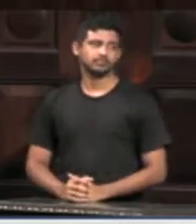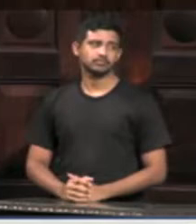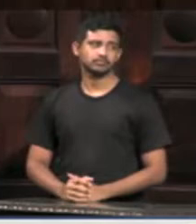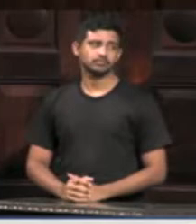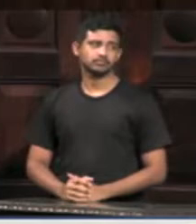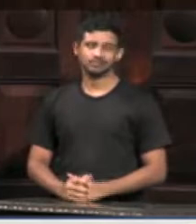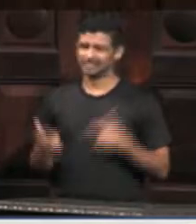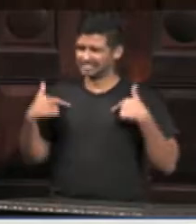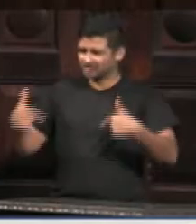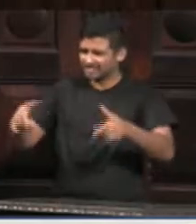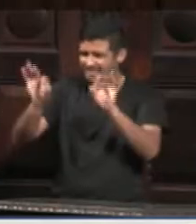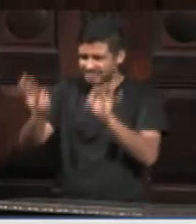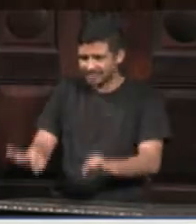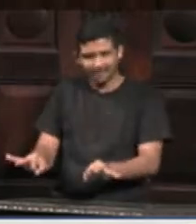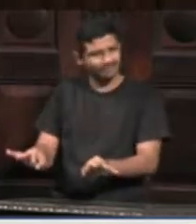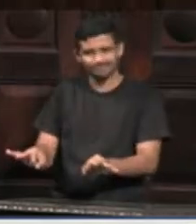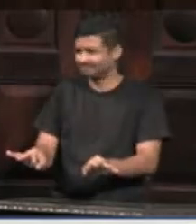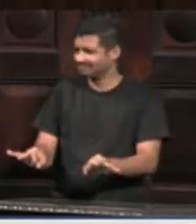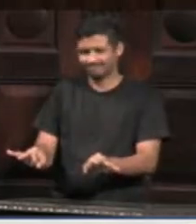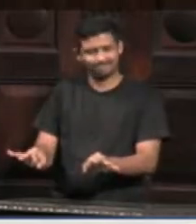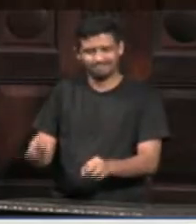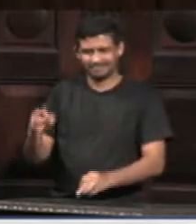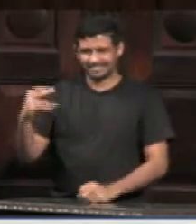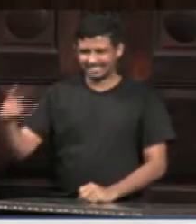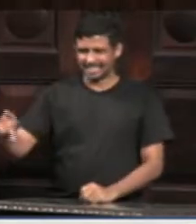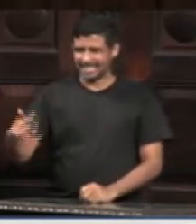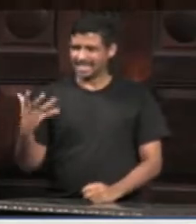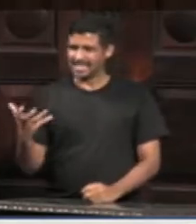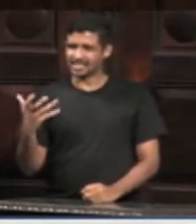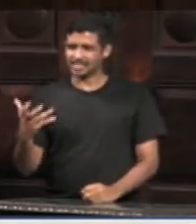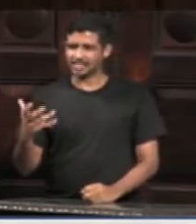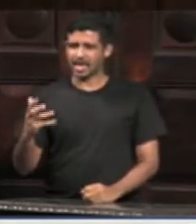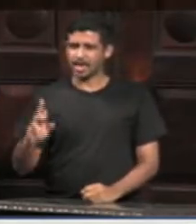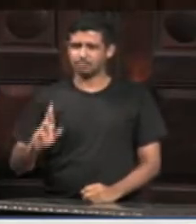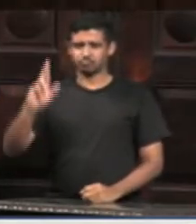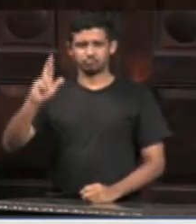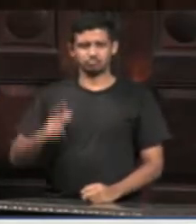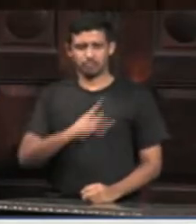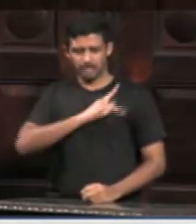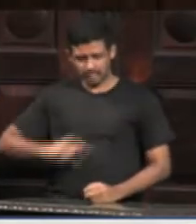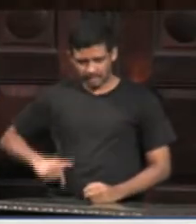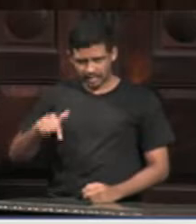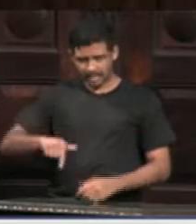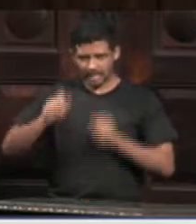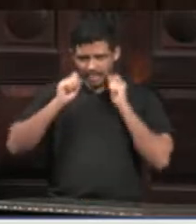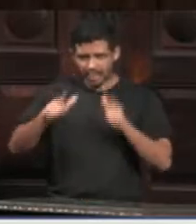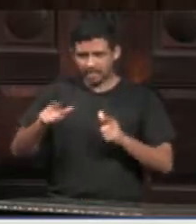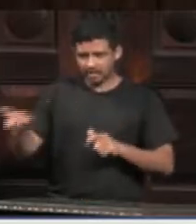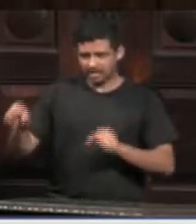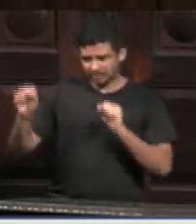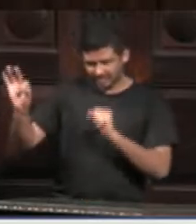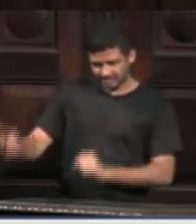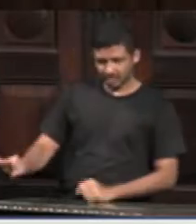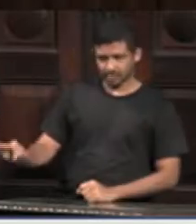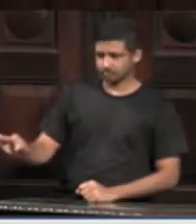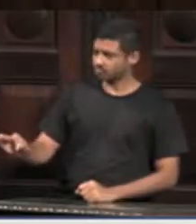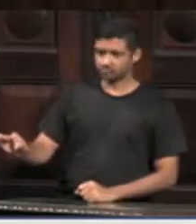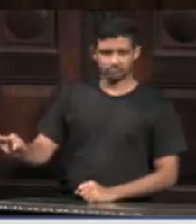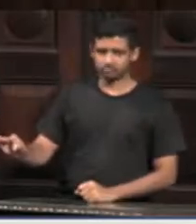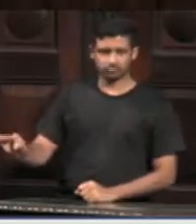atitude adequada de quem deseja ocupar a presidência dessa casa. Quero aqui